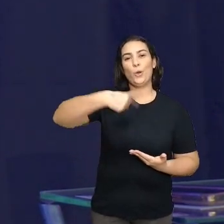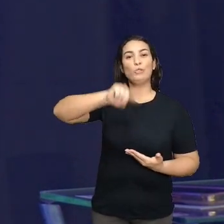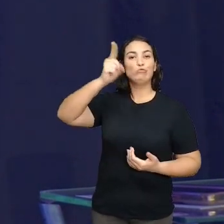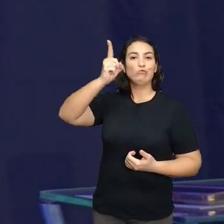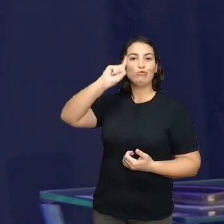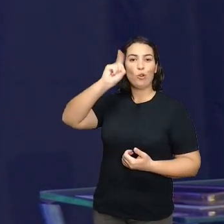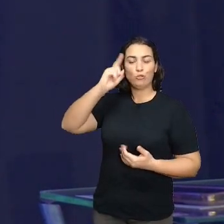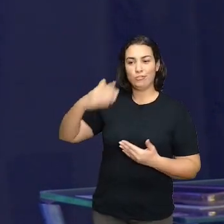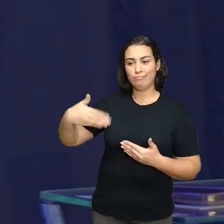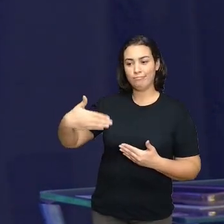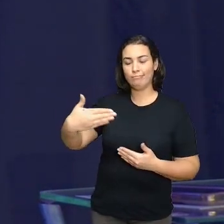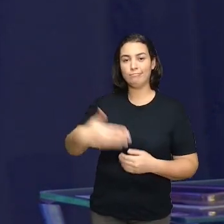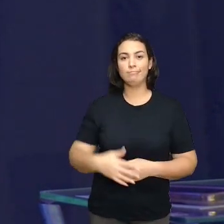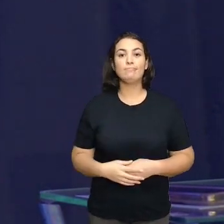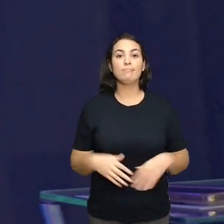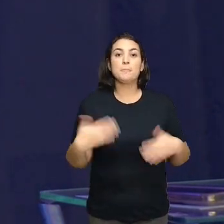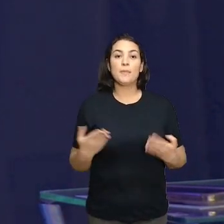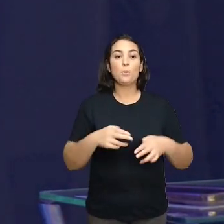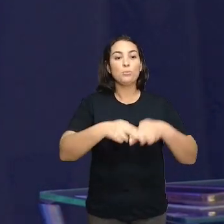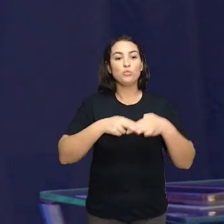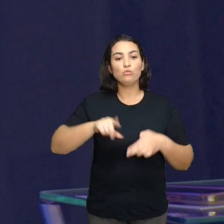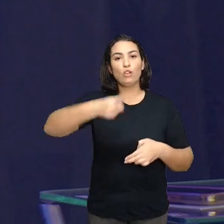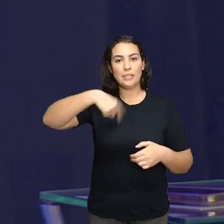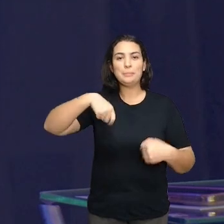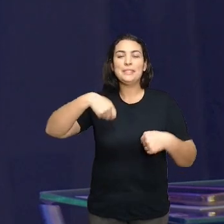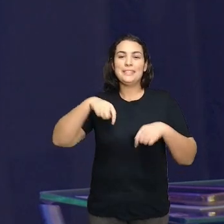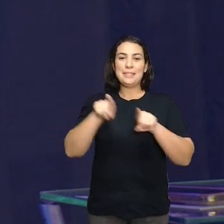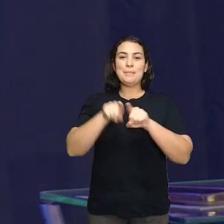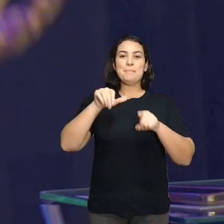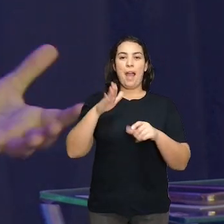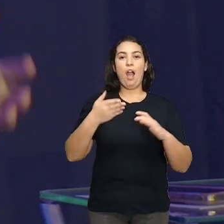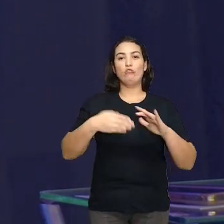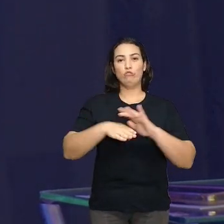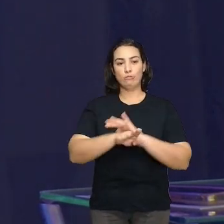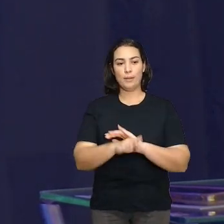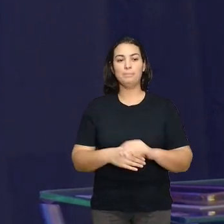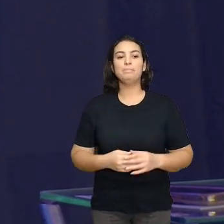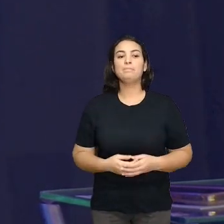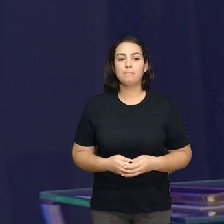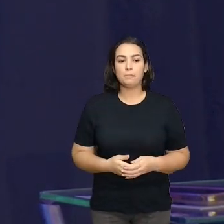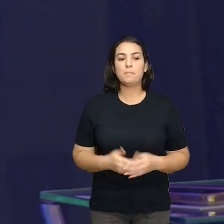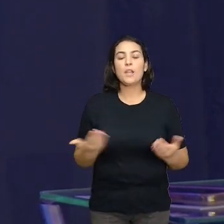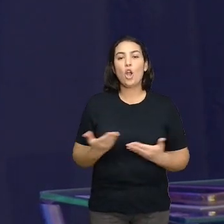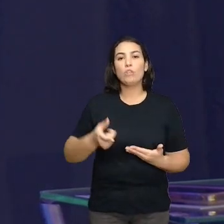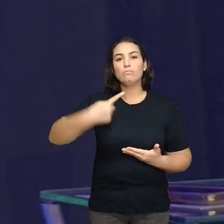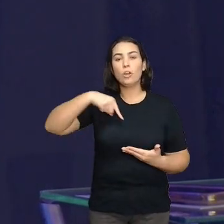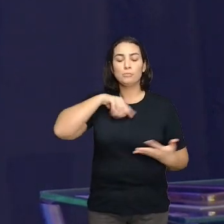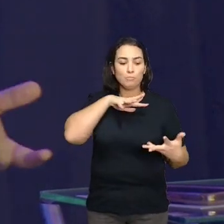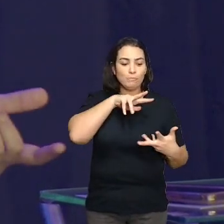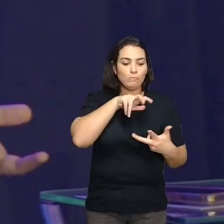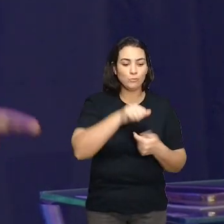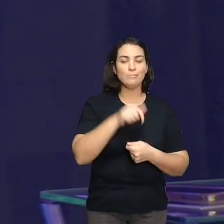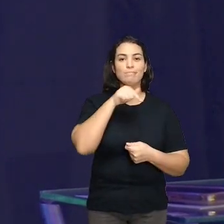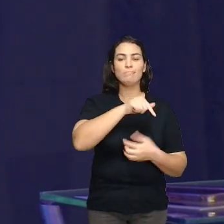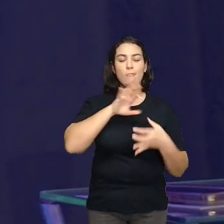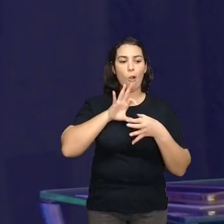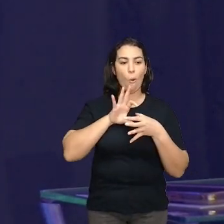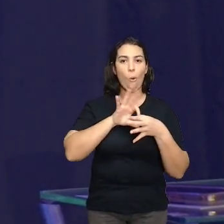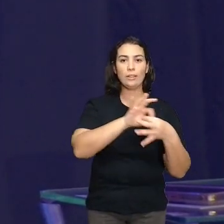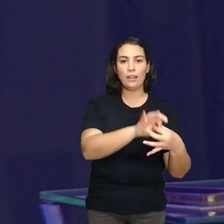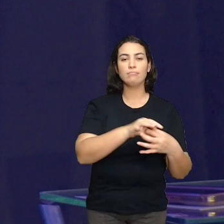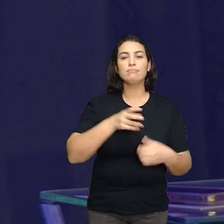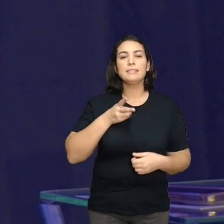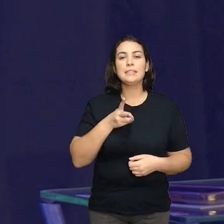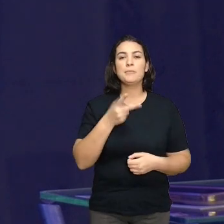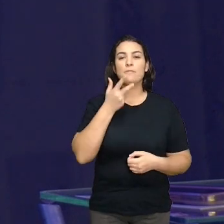tem que estar ali muito atento a isso também. A gente está nesse universo, inserido nesse contexto, e a gente fala muito sobre